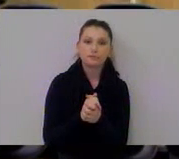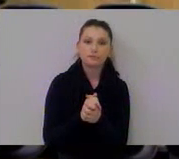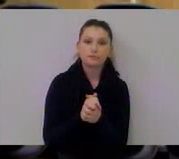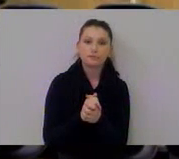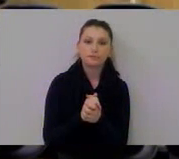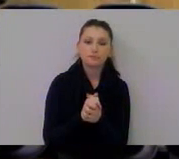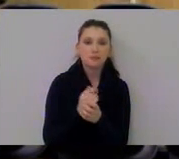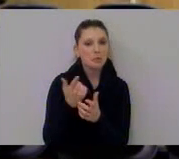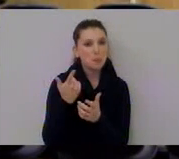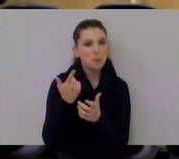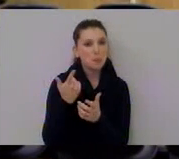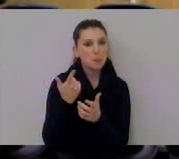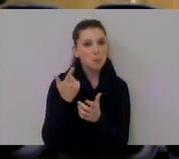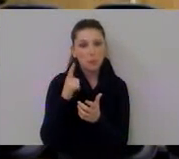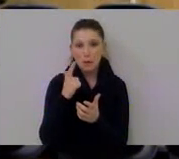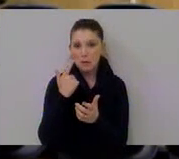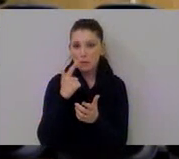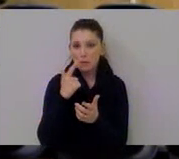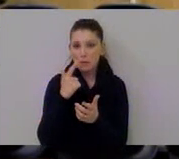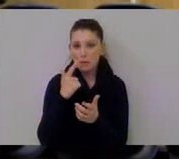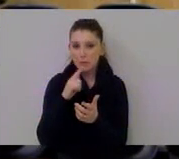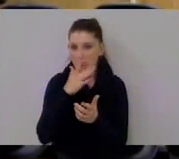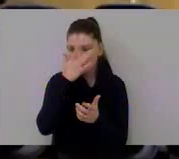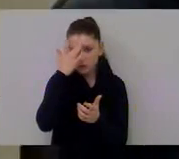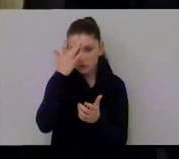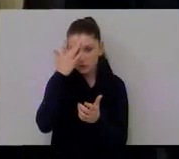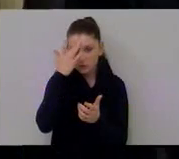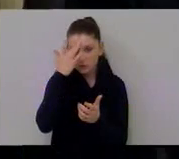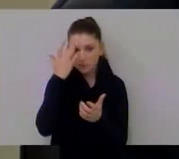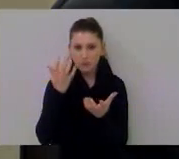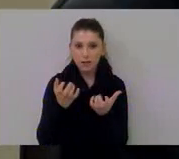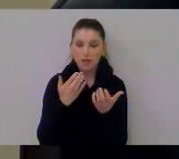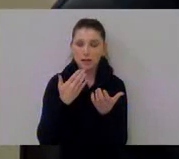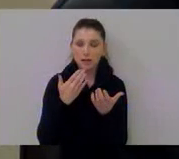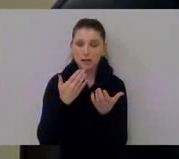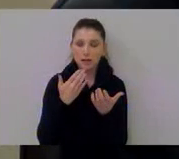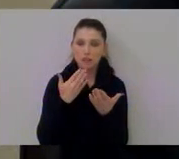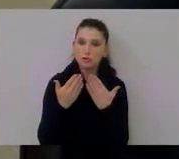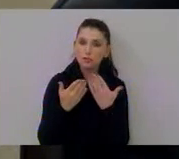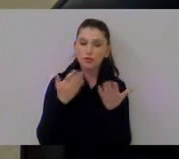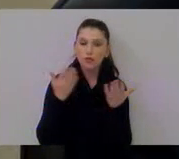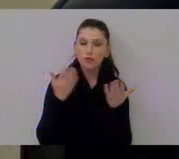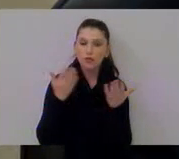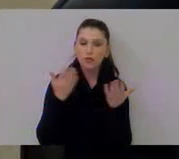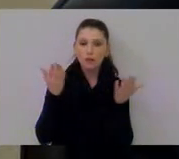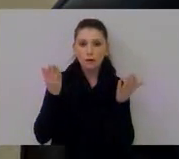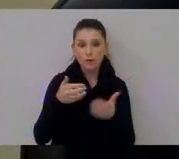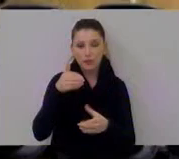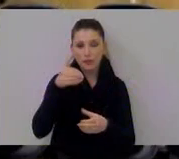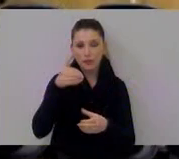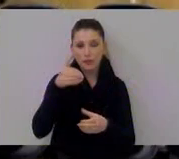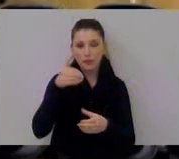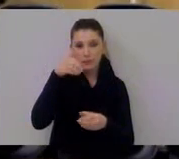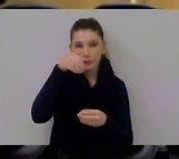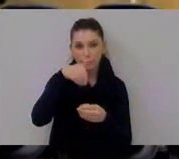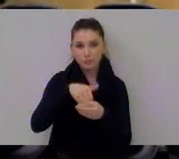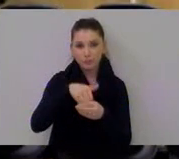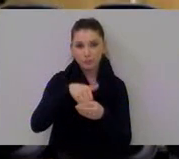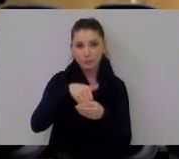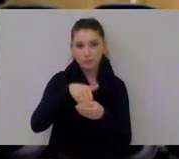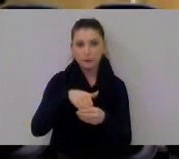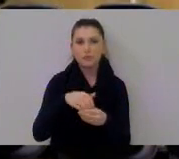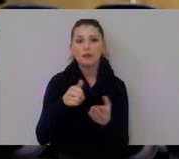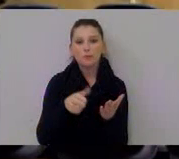Não havendo quem queira discutir, em votação. Os contrários se manifestem. Aprovado